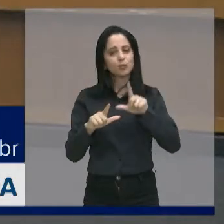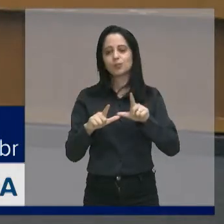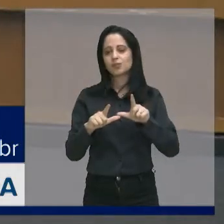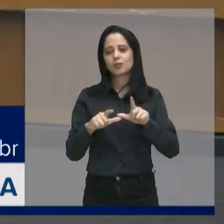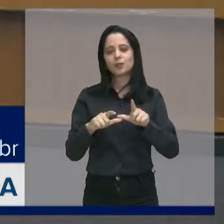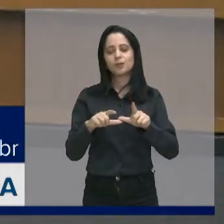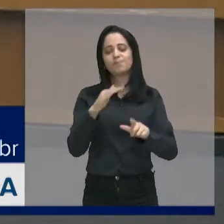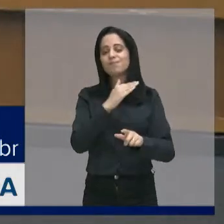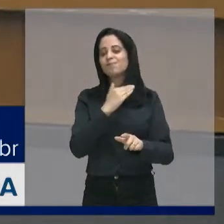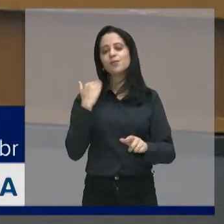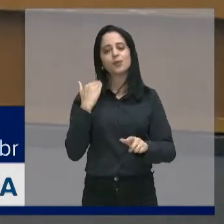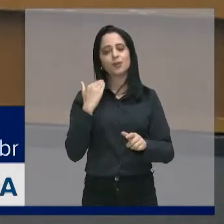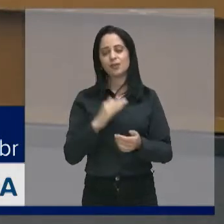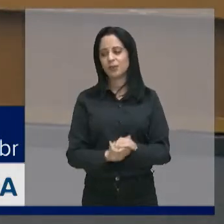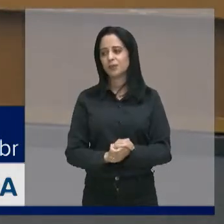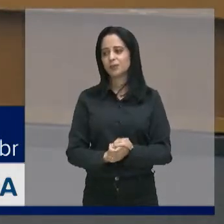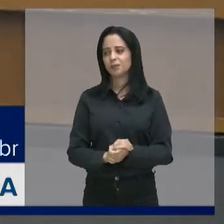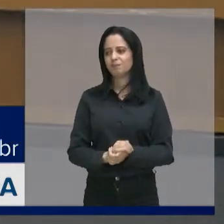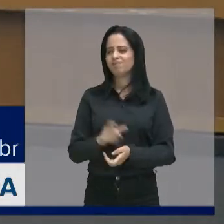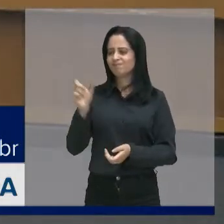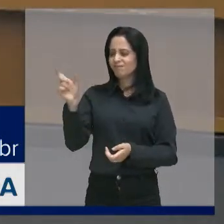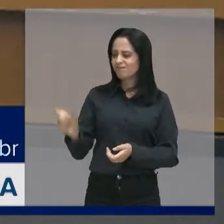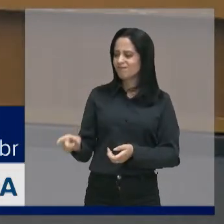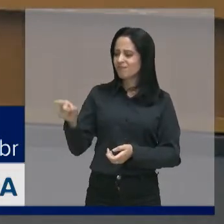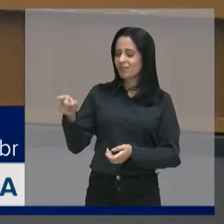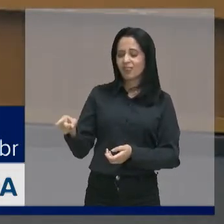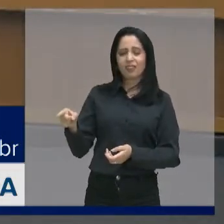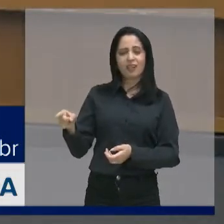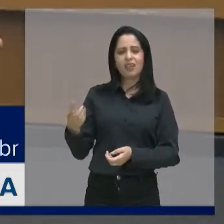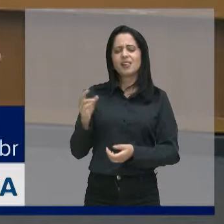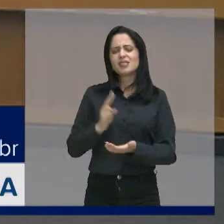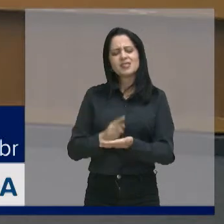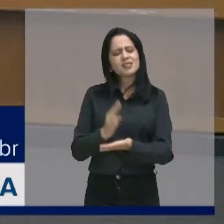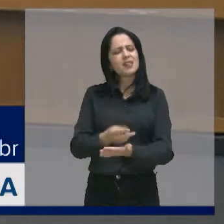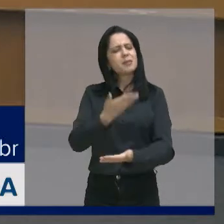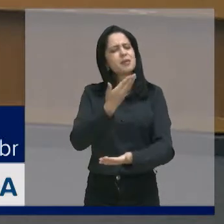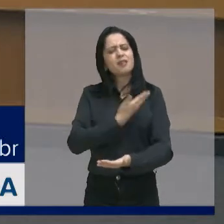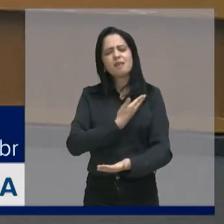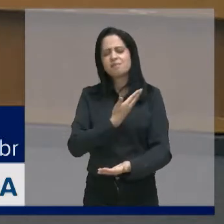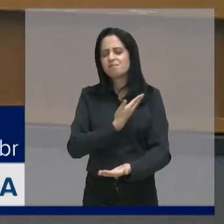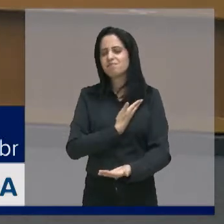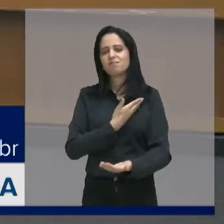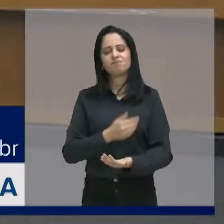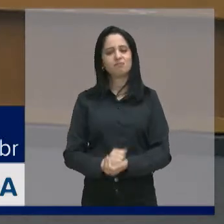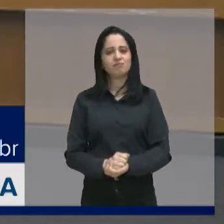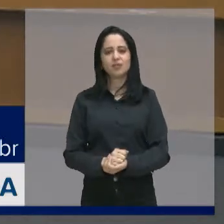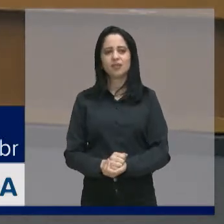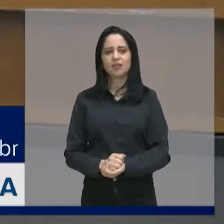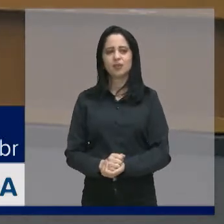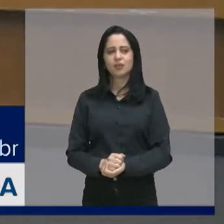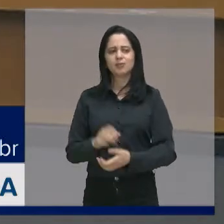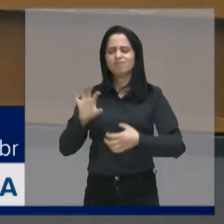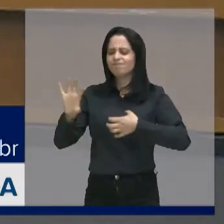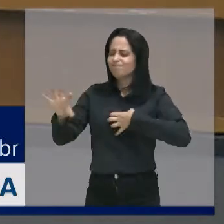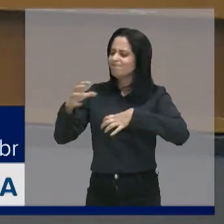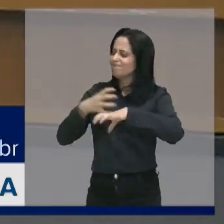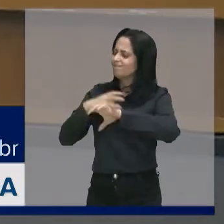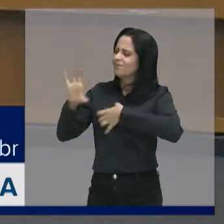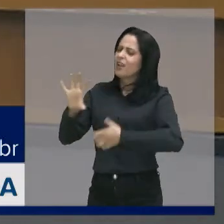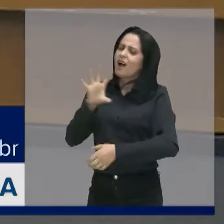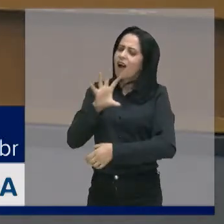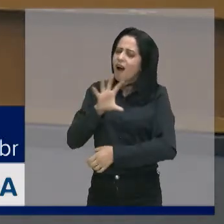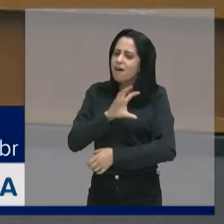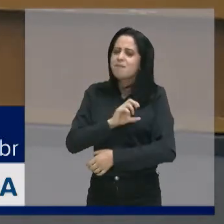legado de grandes amizades, de grande participação, uma pessoa muito querida, não só na